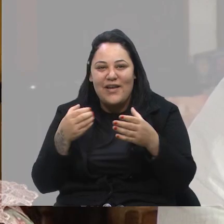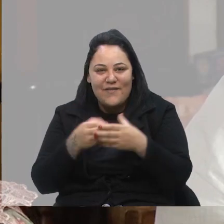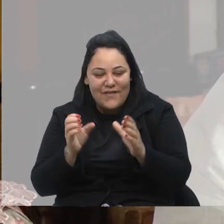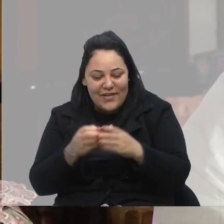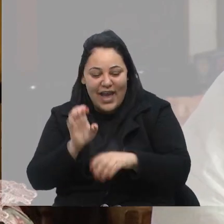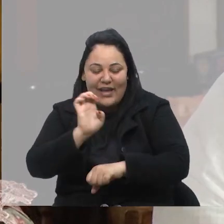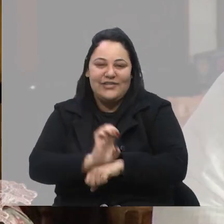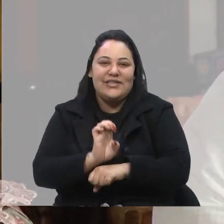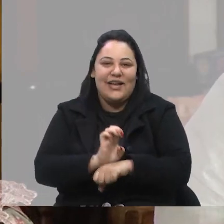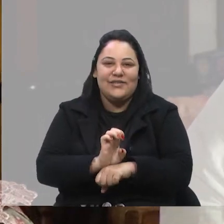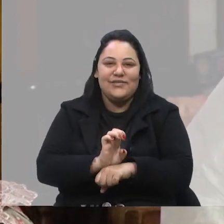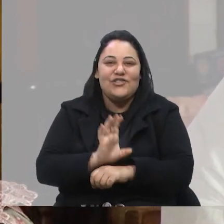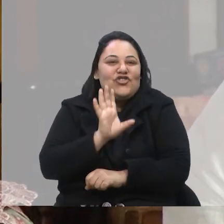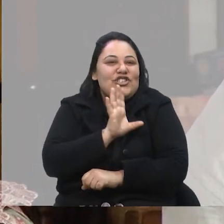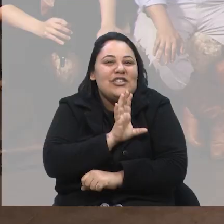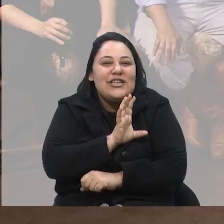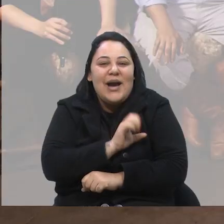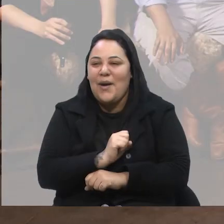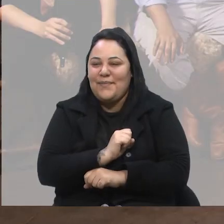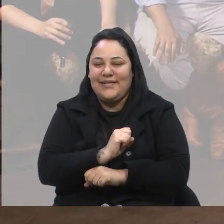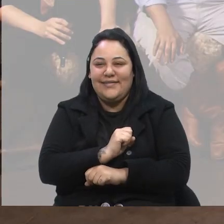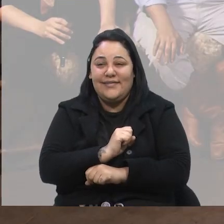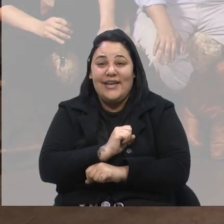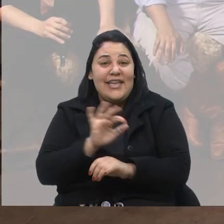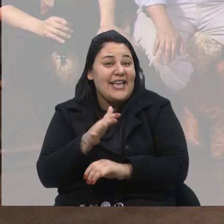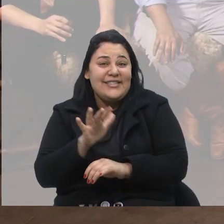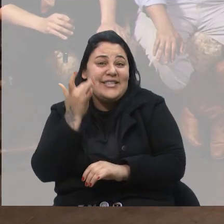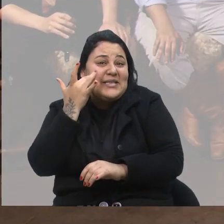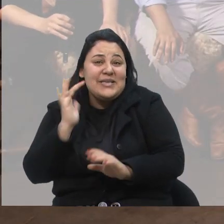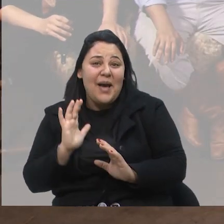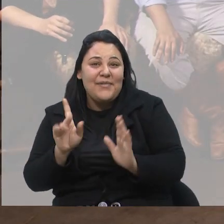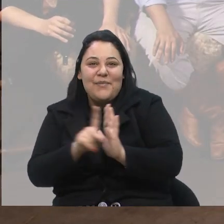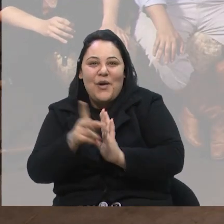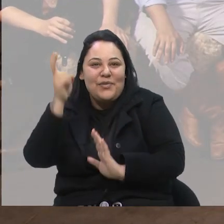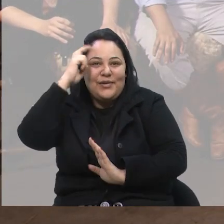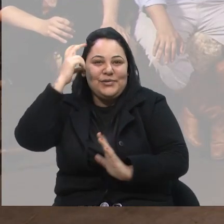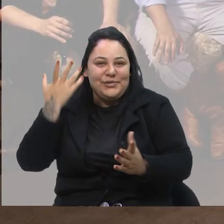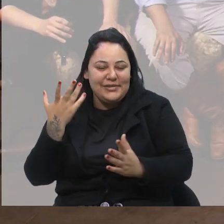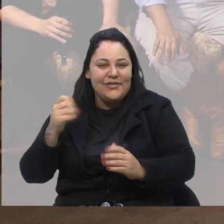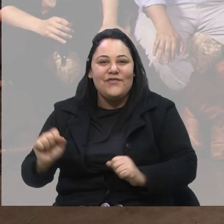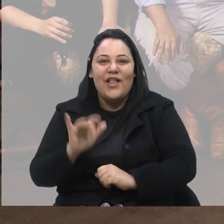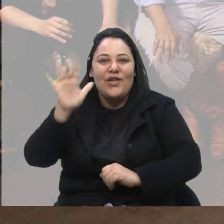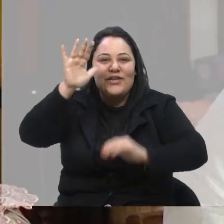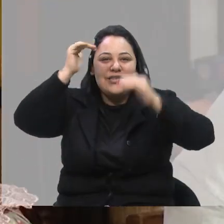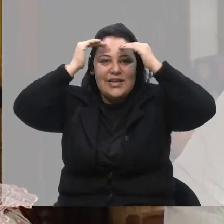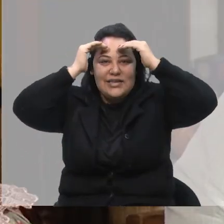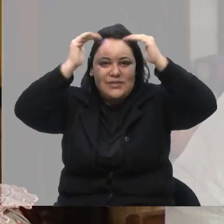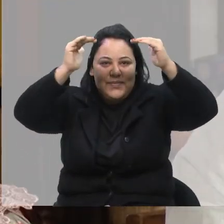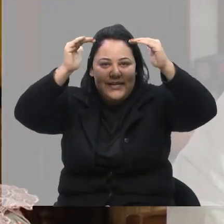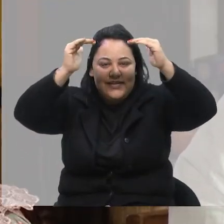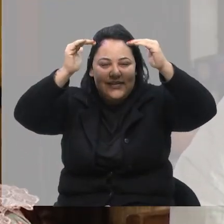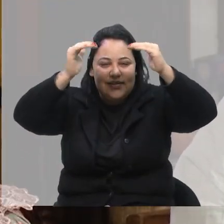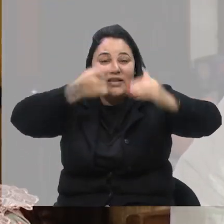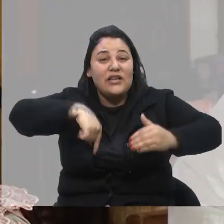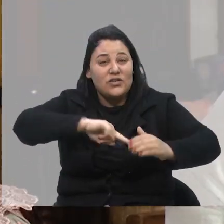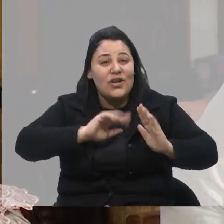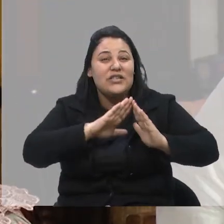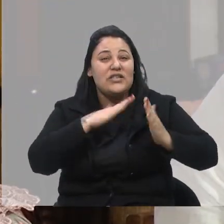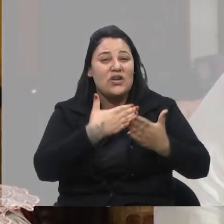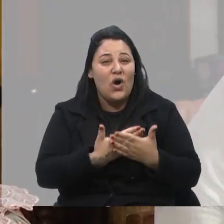nosso estado e a gente ama sem saber que ama. Então, valorize, respeite e que as nossas escolas